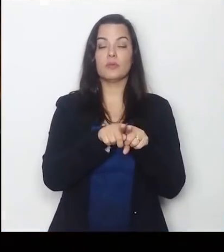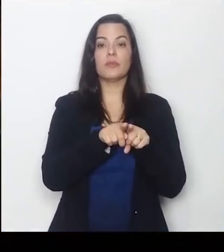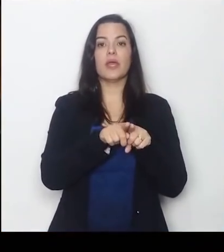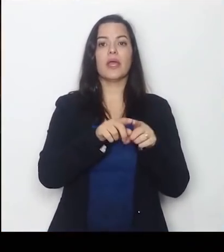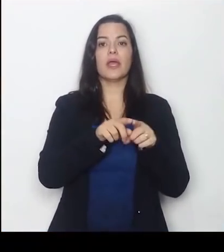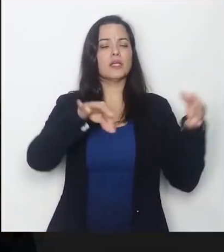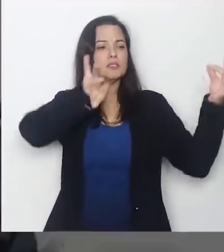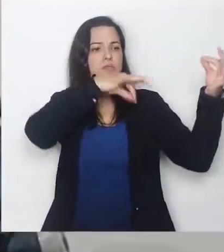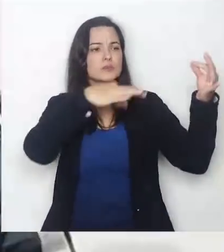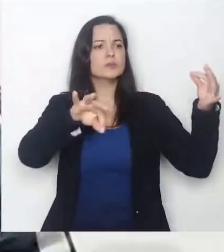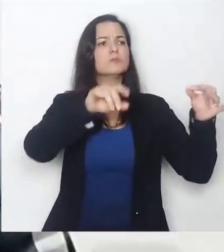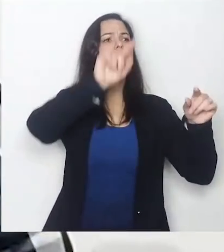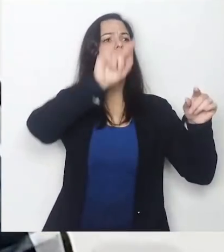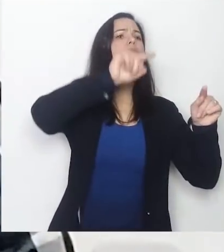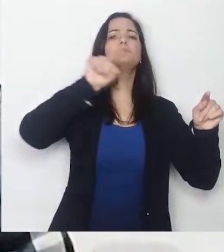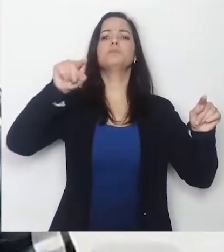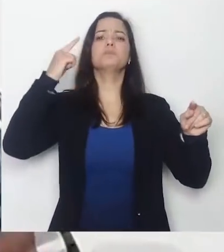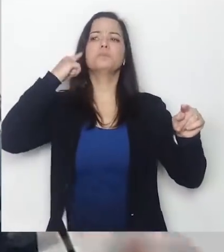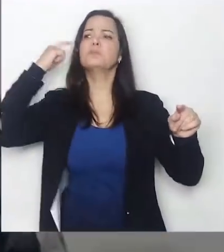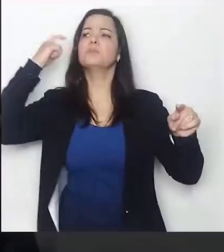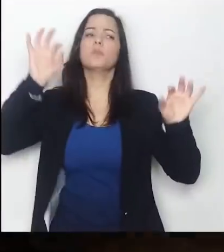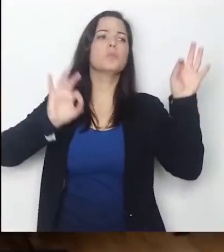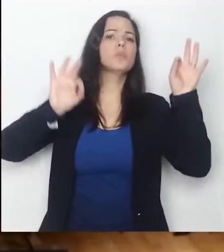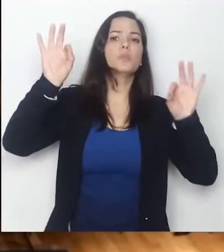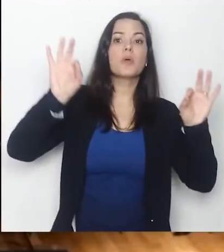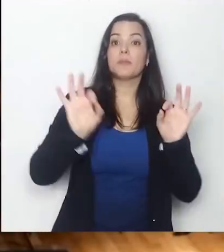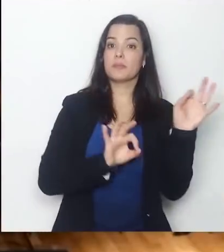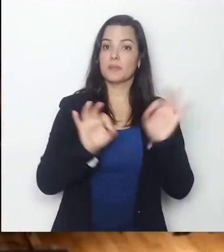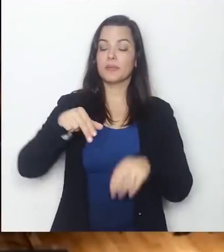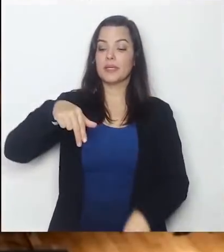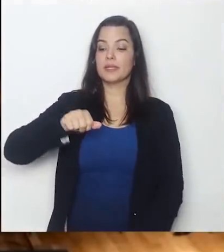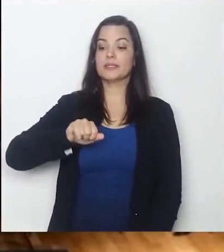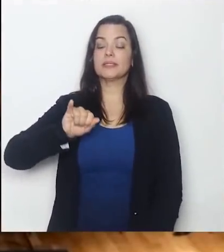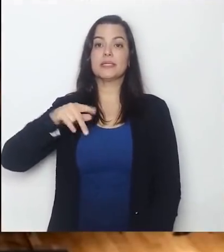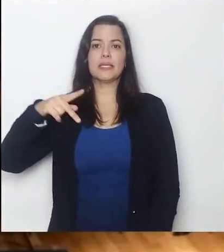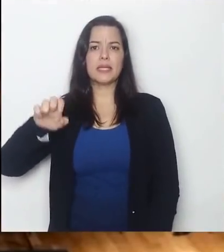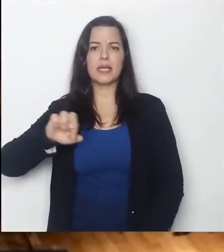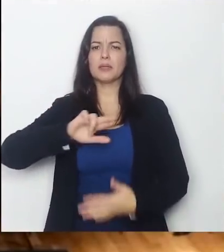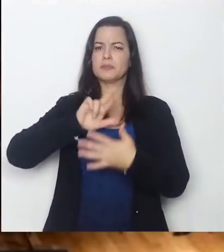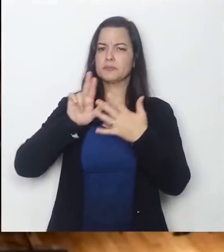as tarefas do maestro, ensaiando a orquestra, preparando o naipe e etc.